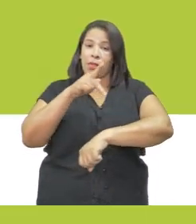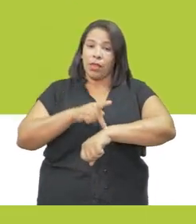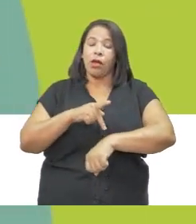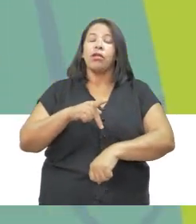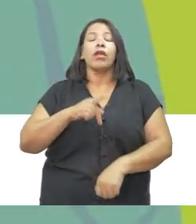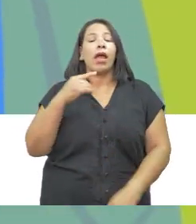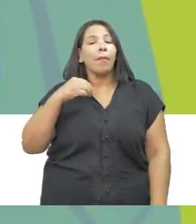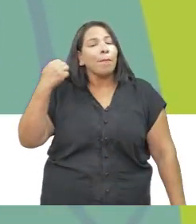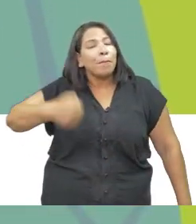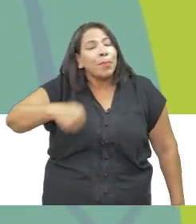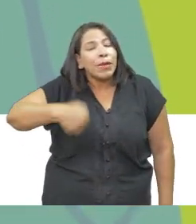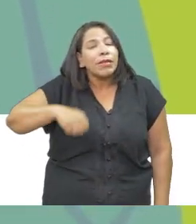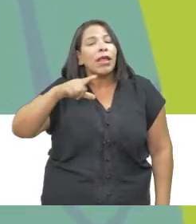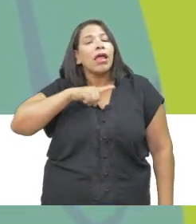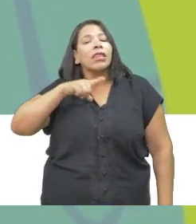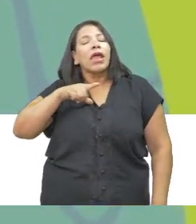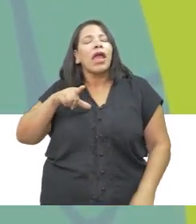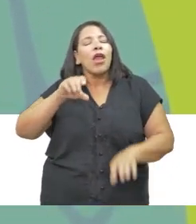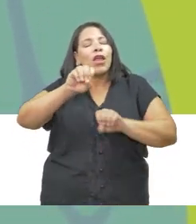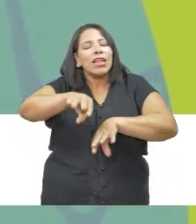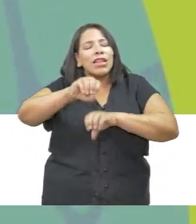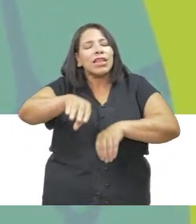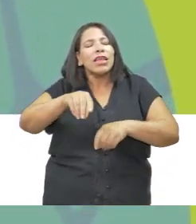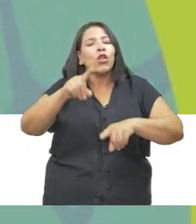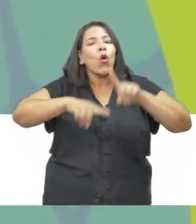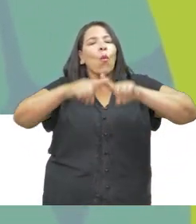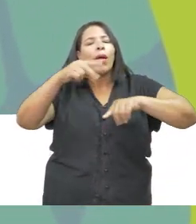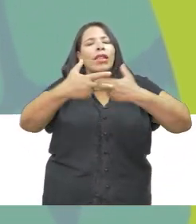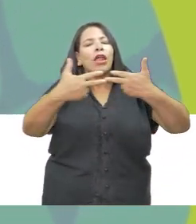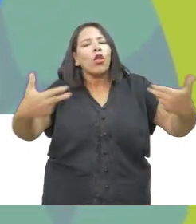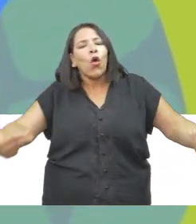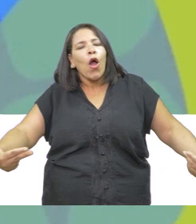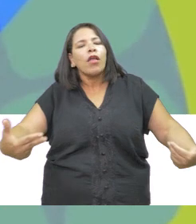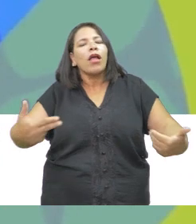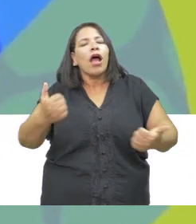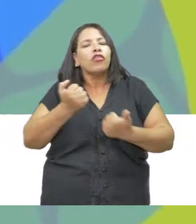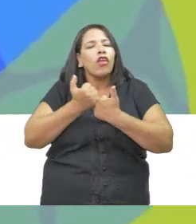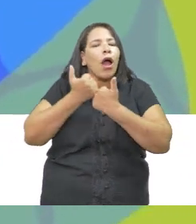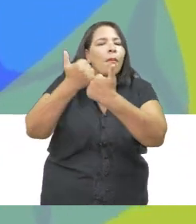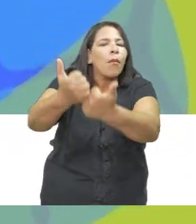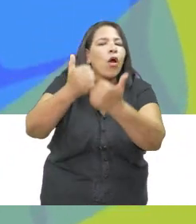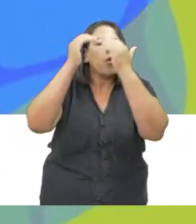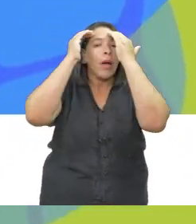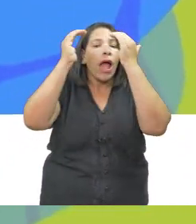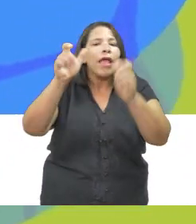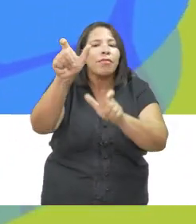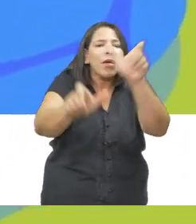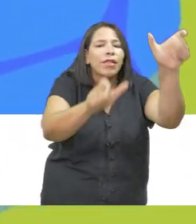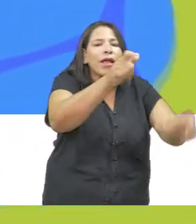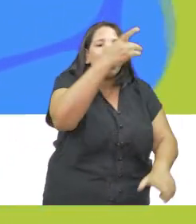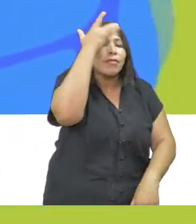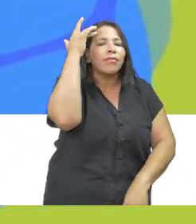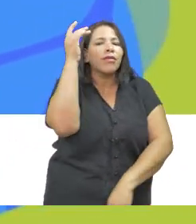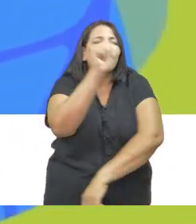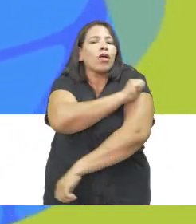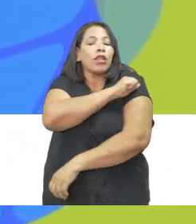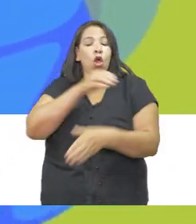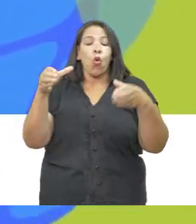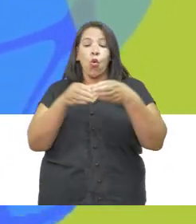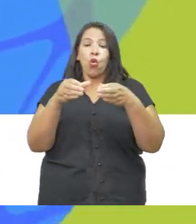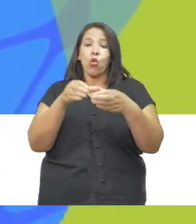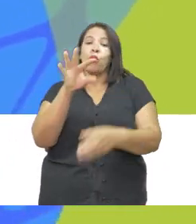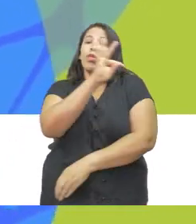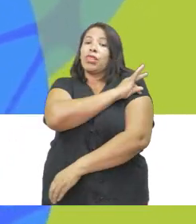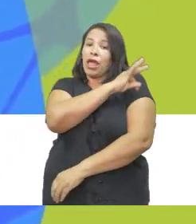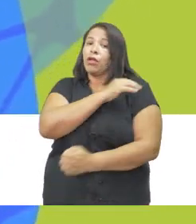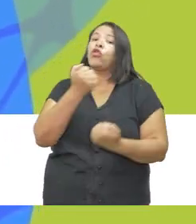é necessário constituir a unidade de ensino com os recursos assistivos que atendam à necessidade específica e que tenha também uma equipe técnica de